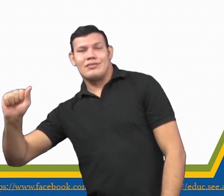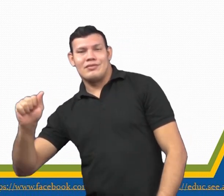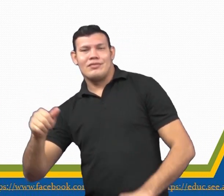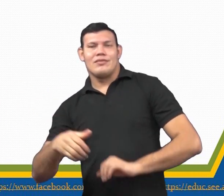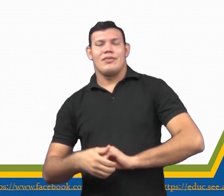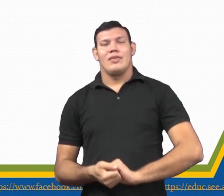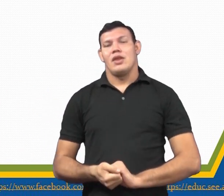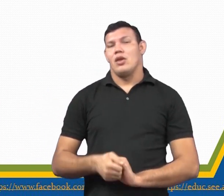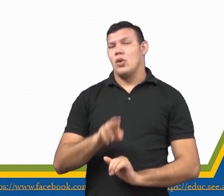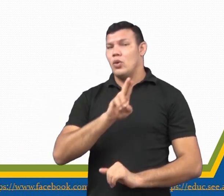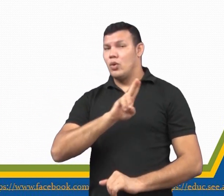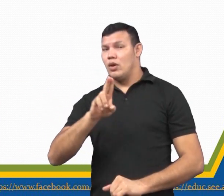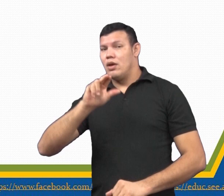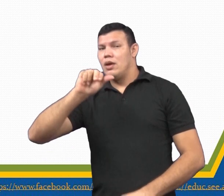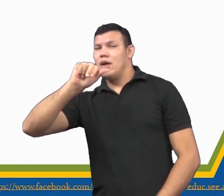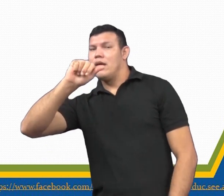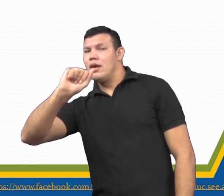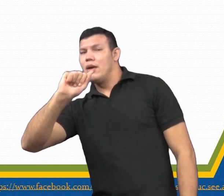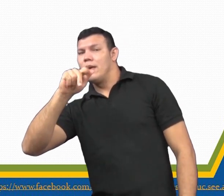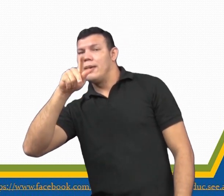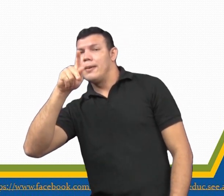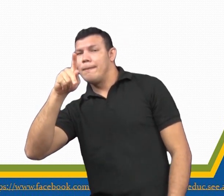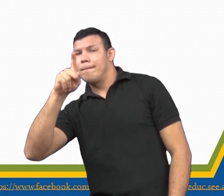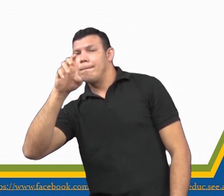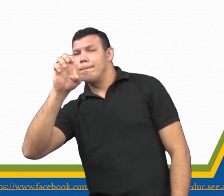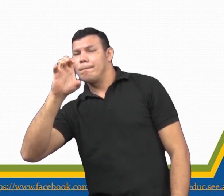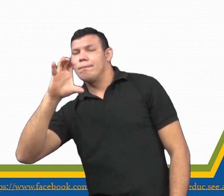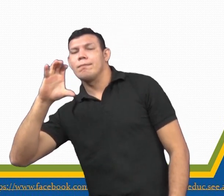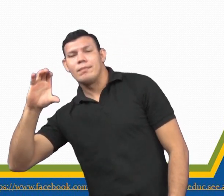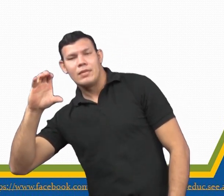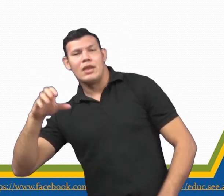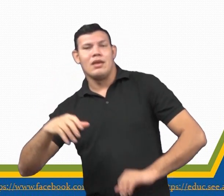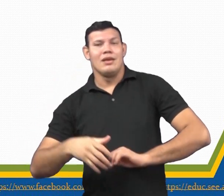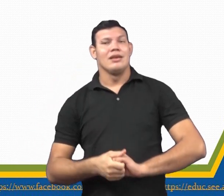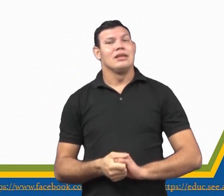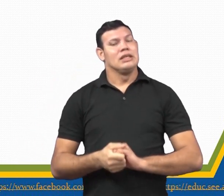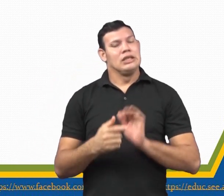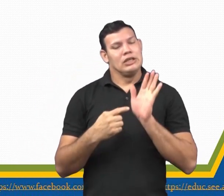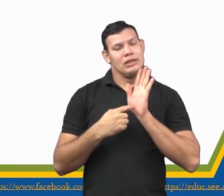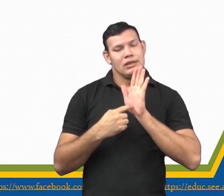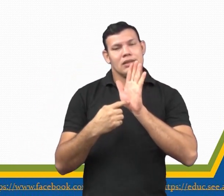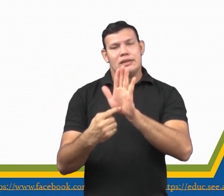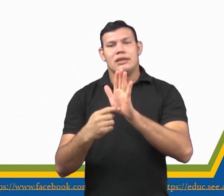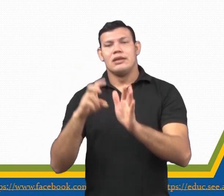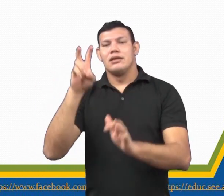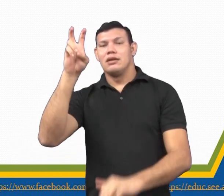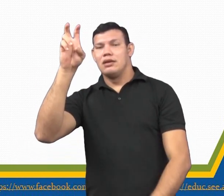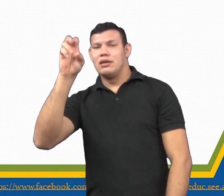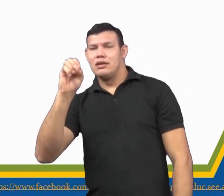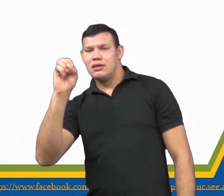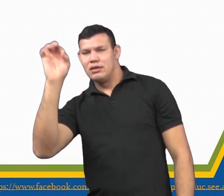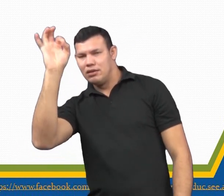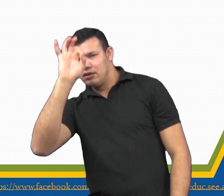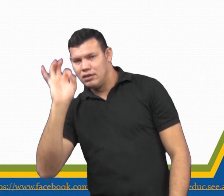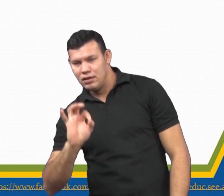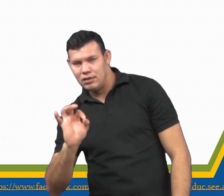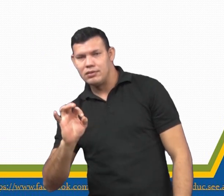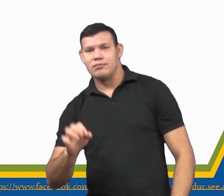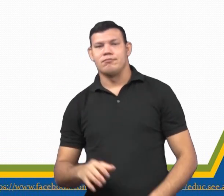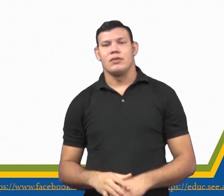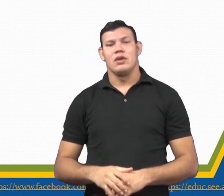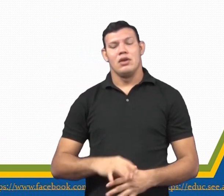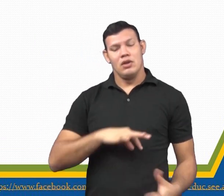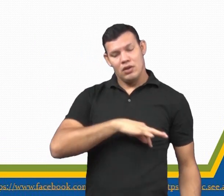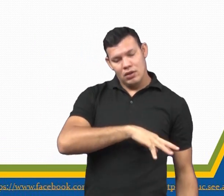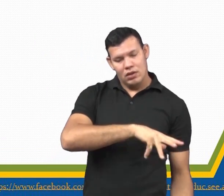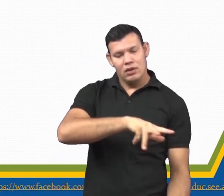APEC, porque a produção dos países membros da APEC representa 50% da produção mundial.